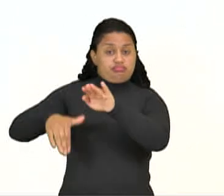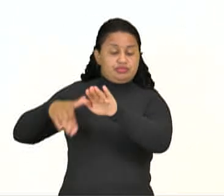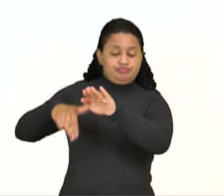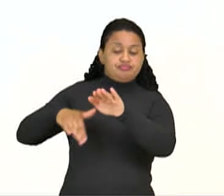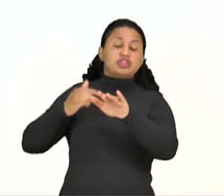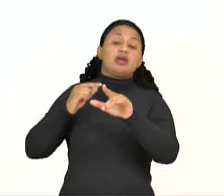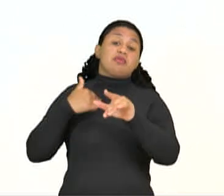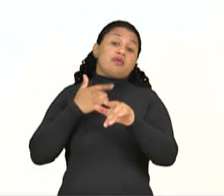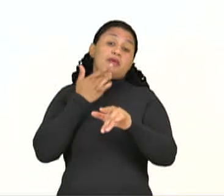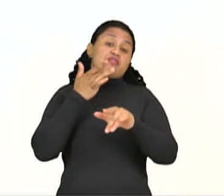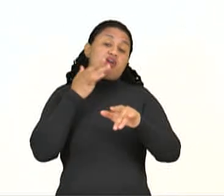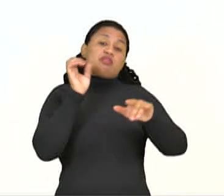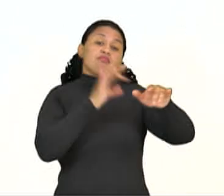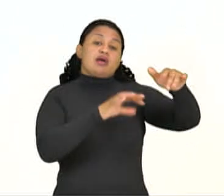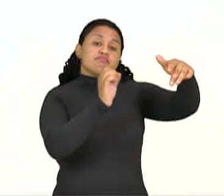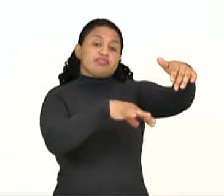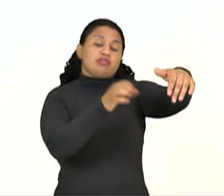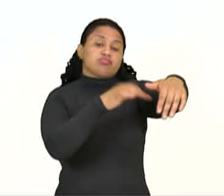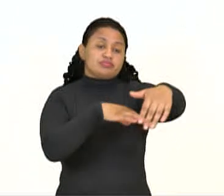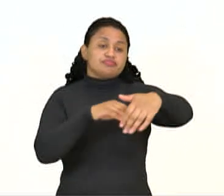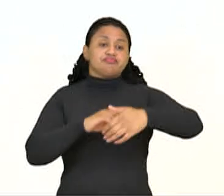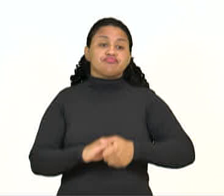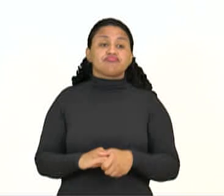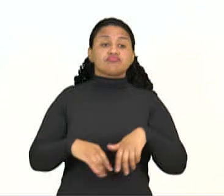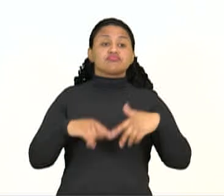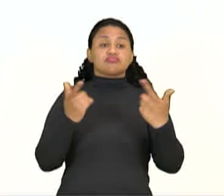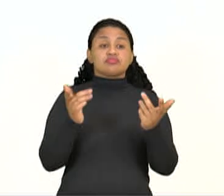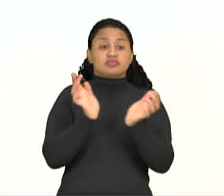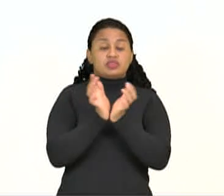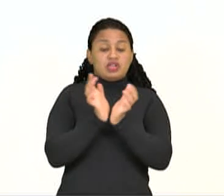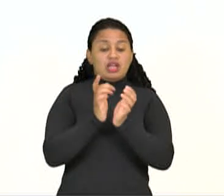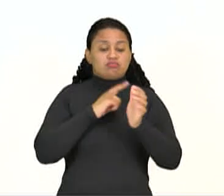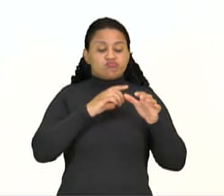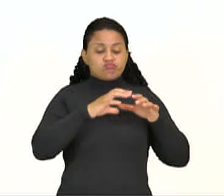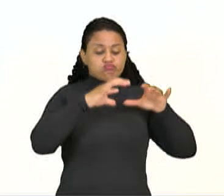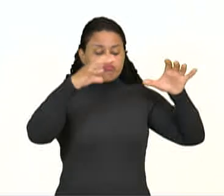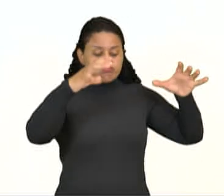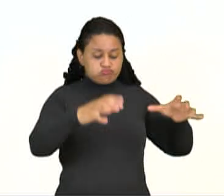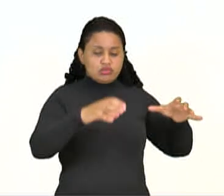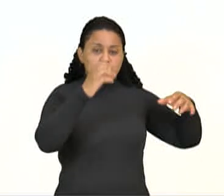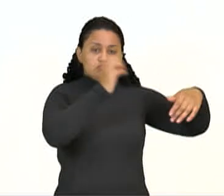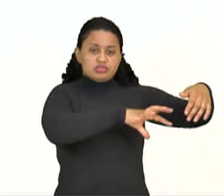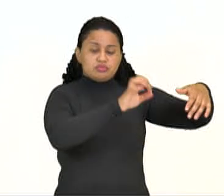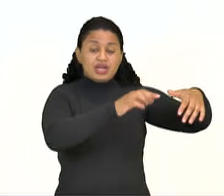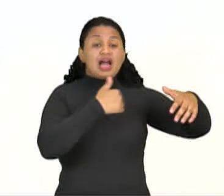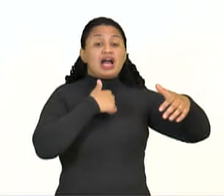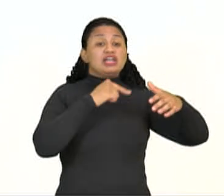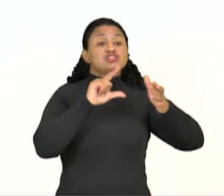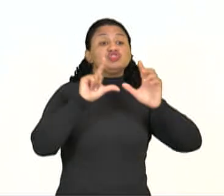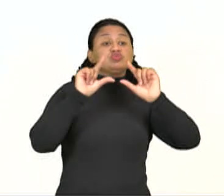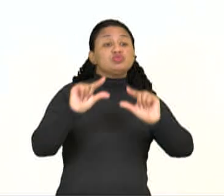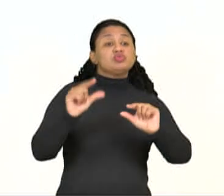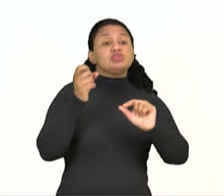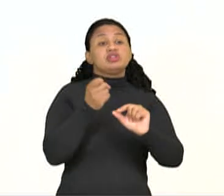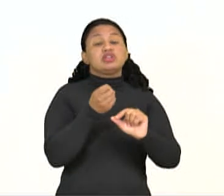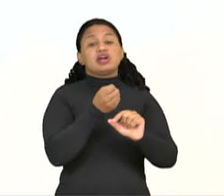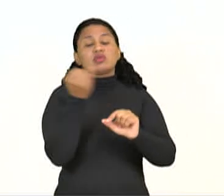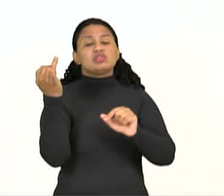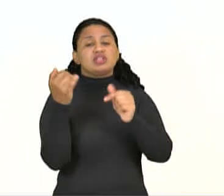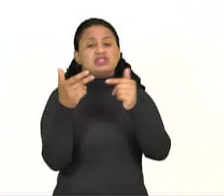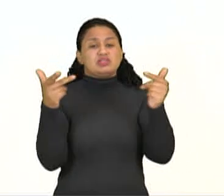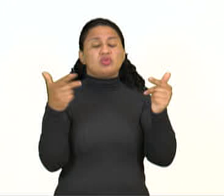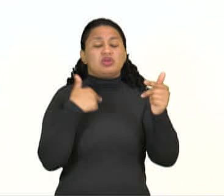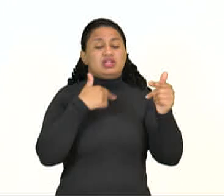o depósito de lixo. Segundo a Conlurb, essas lixeiras ajudaram a reduzir o descarte de grandes volumes